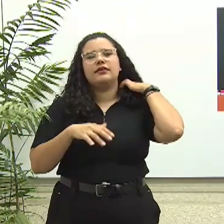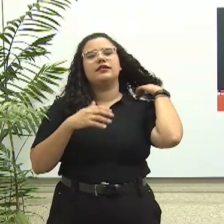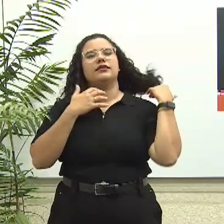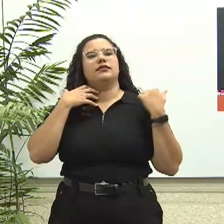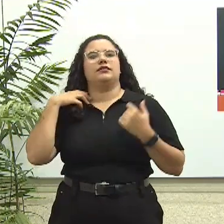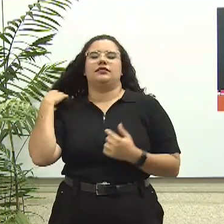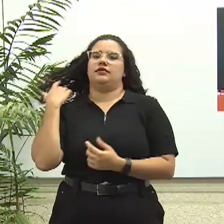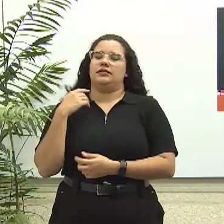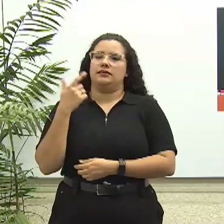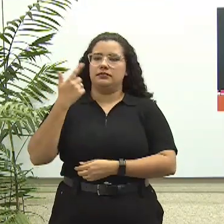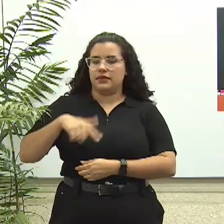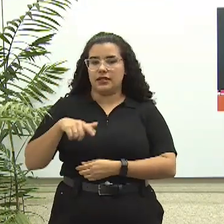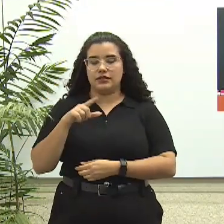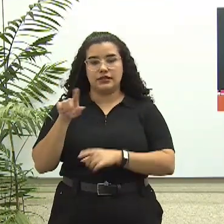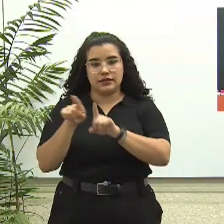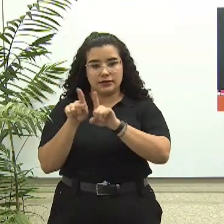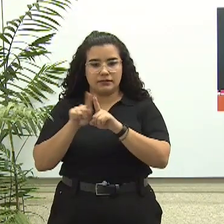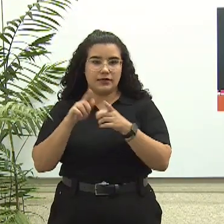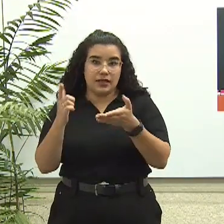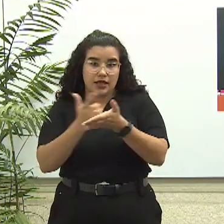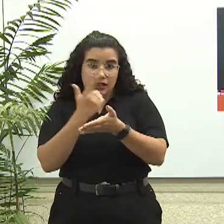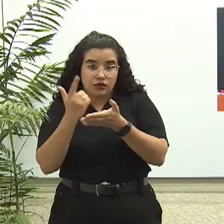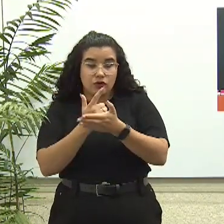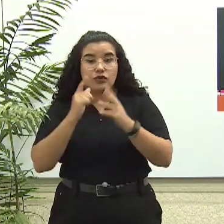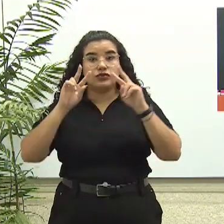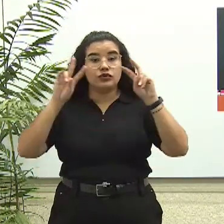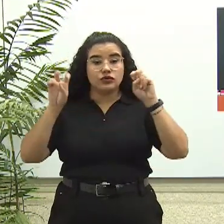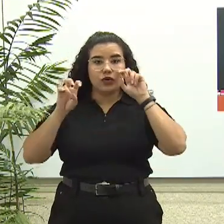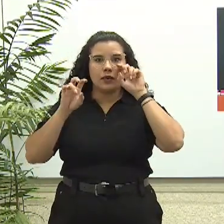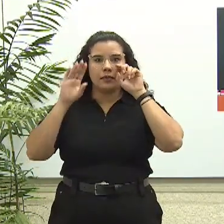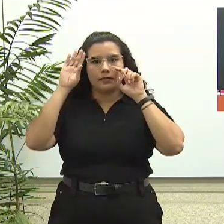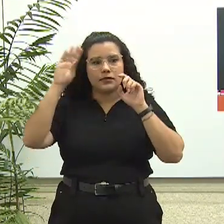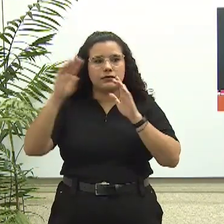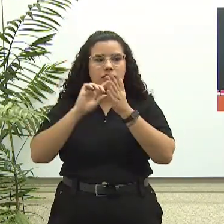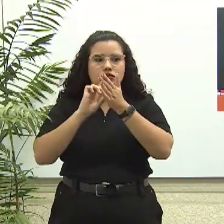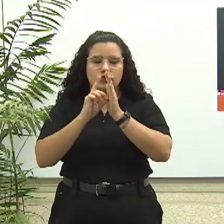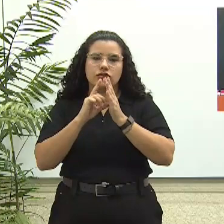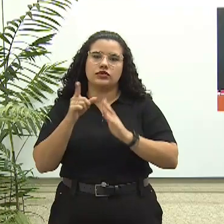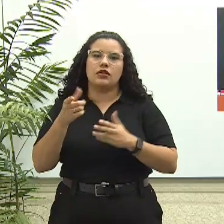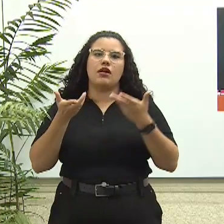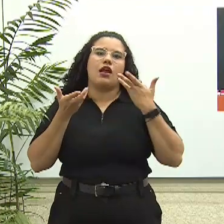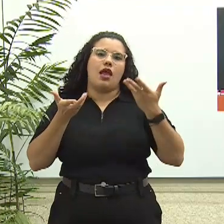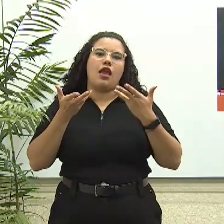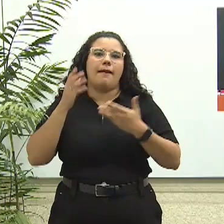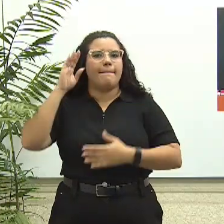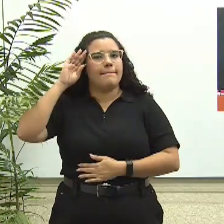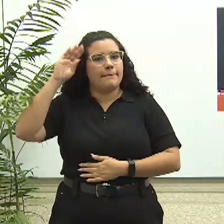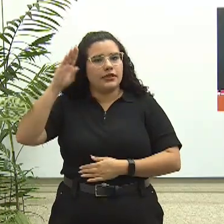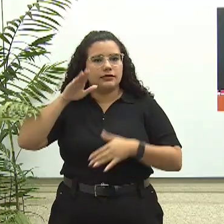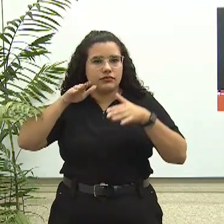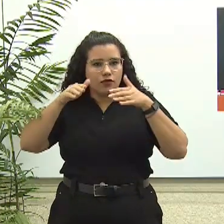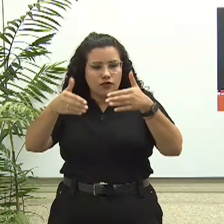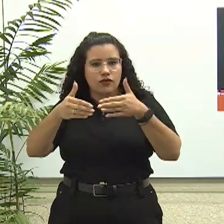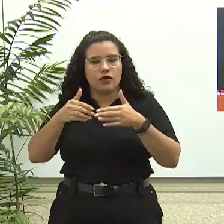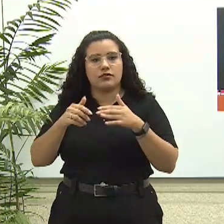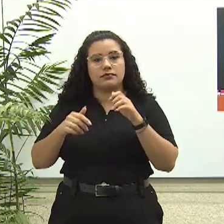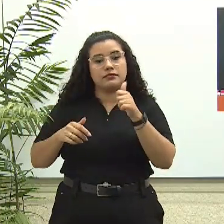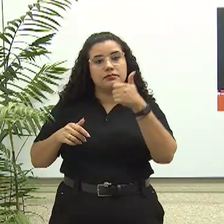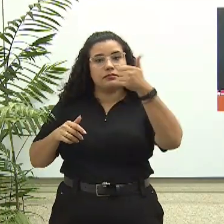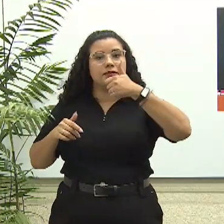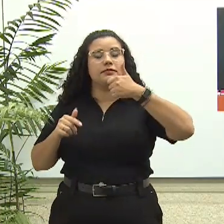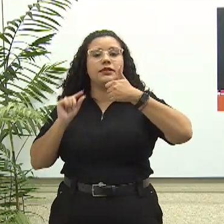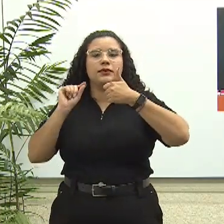campo e na literatura né a ideia de colonialismo digital tenta dar dar conta eh em primeiro lugar de